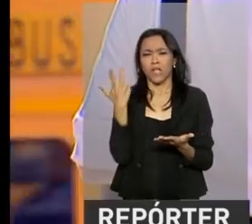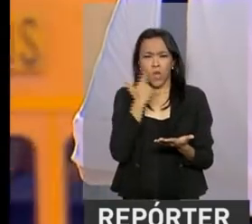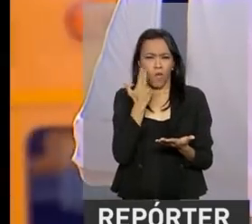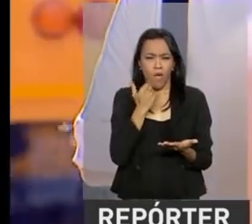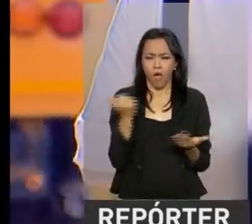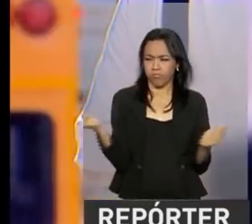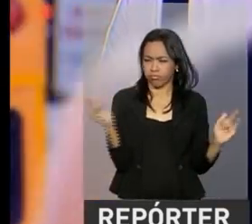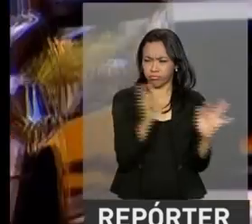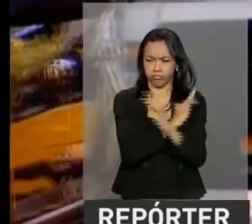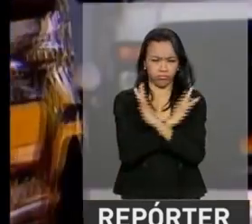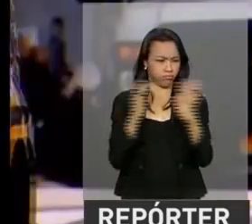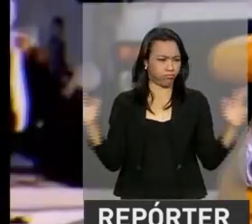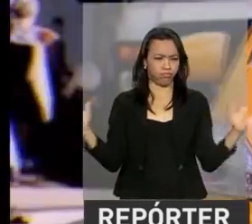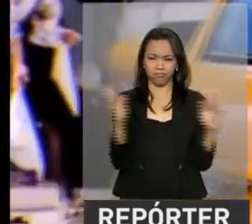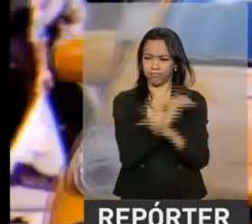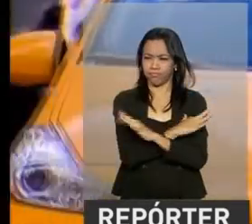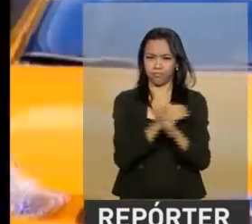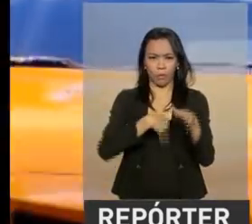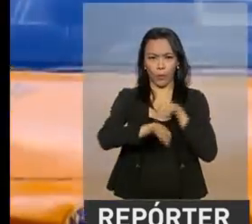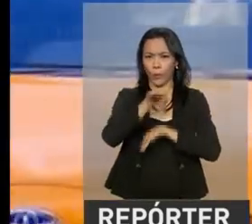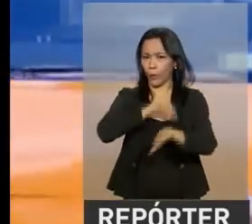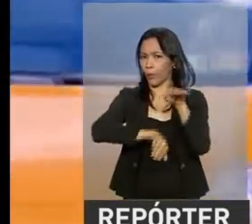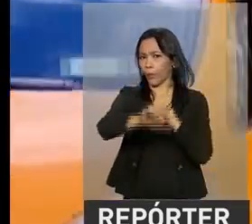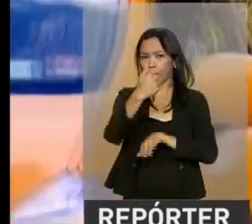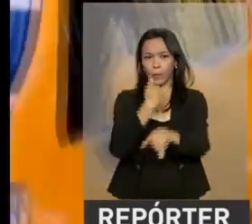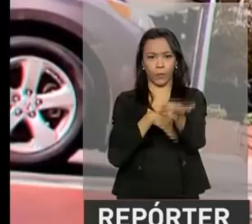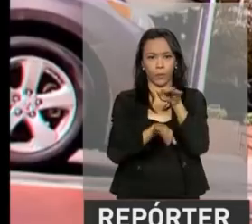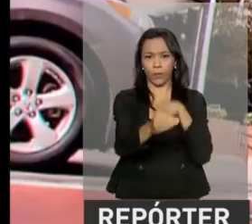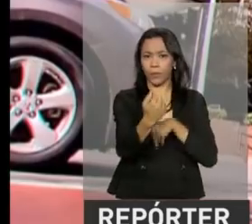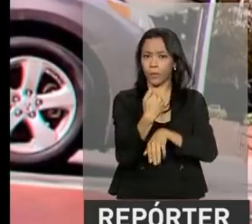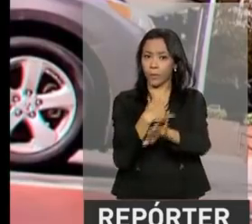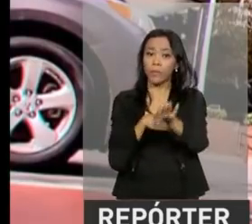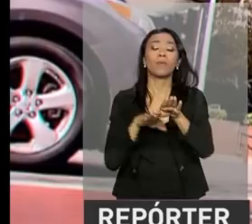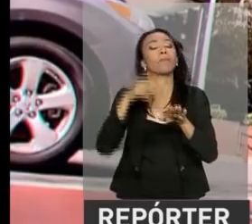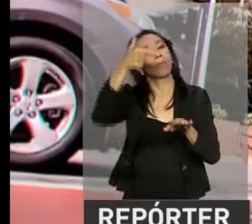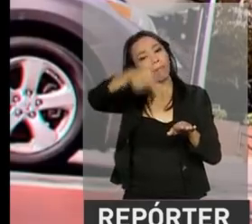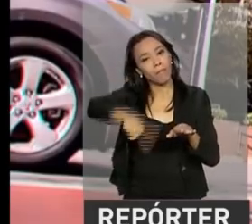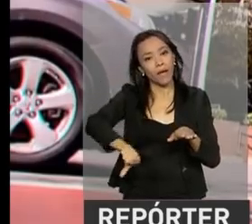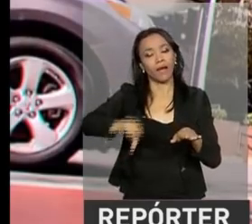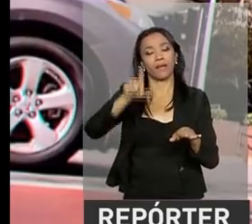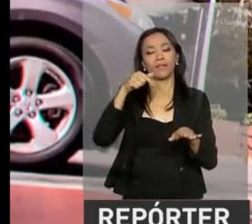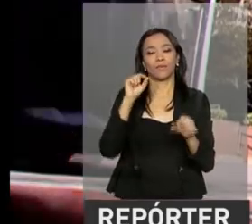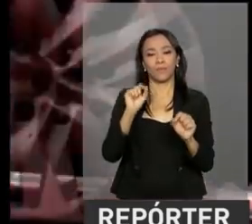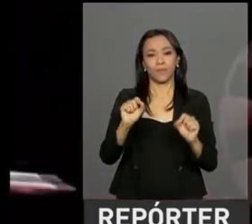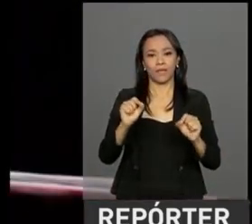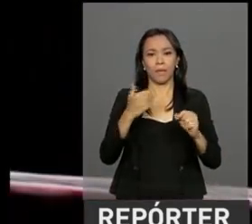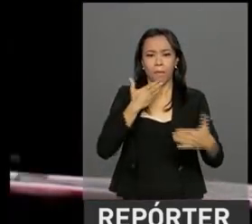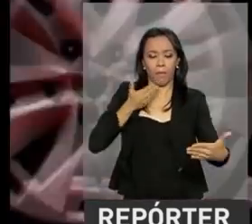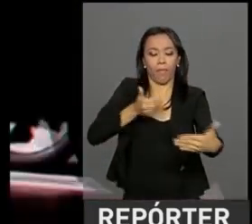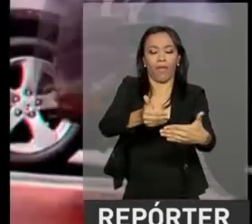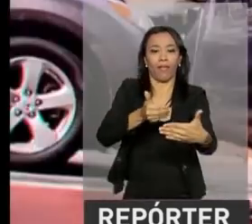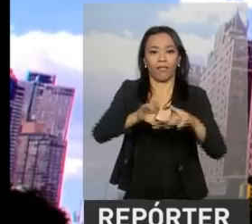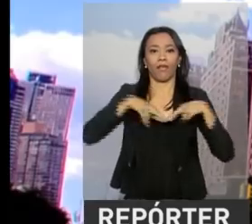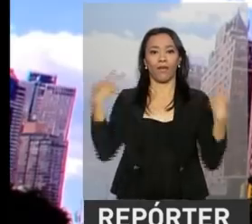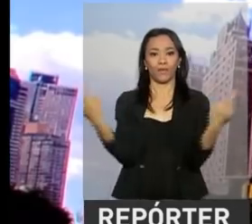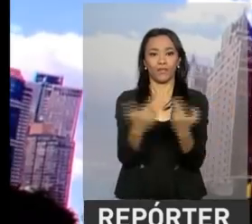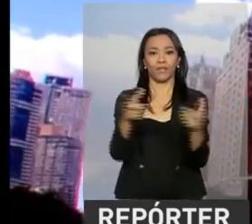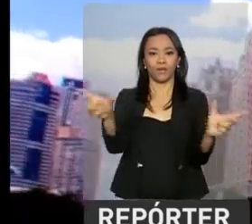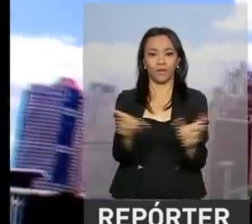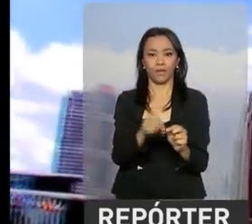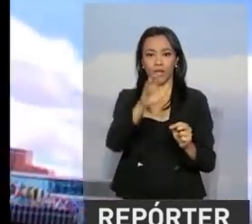ruas movimentadas e trânsito intenso aumenta ainda mais às vésperas da Assembleia Geral da ONU.